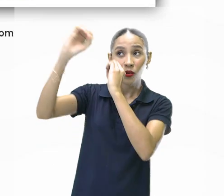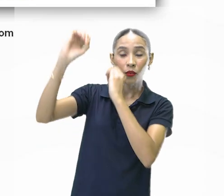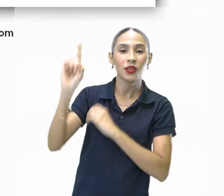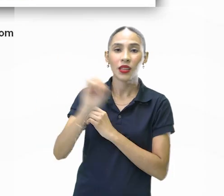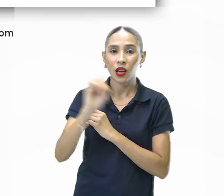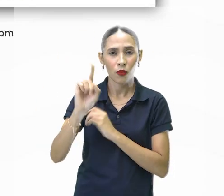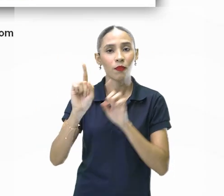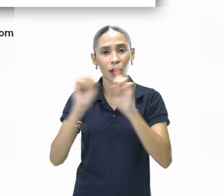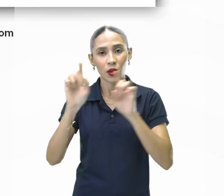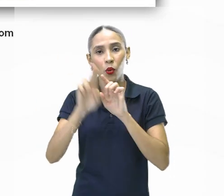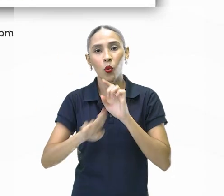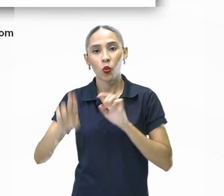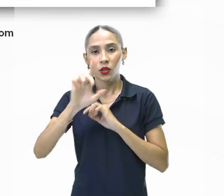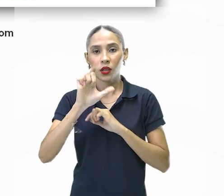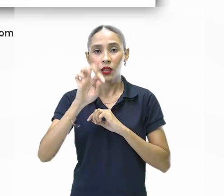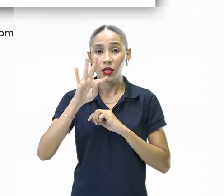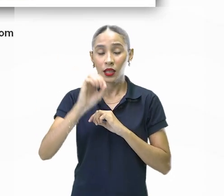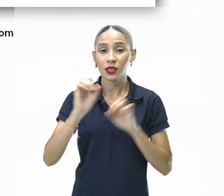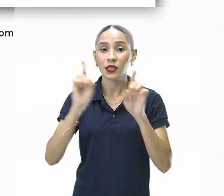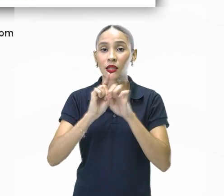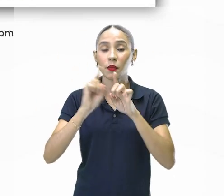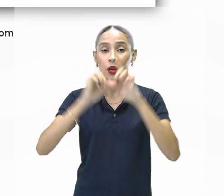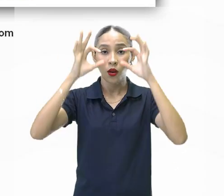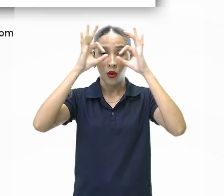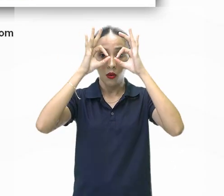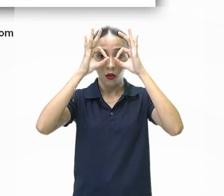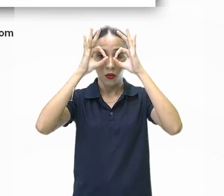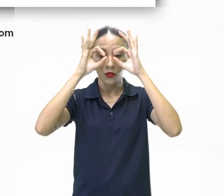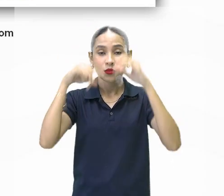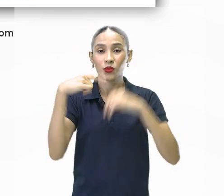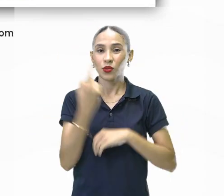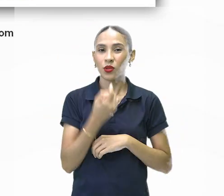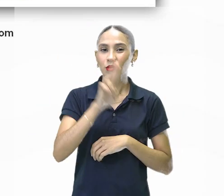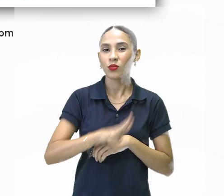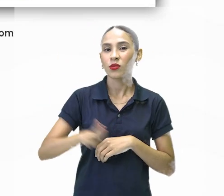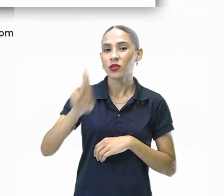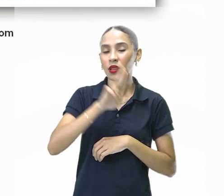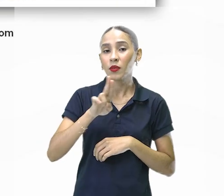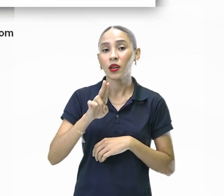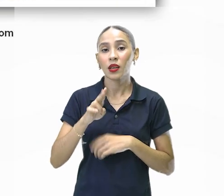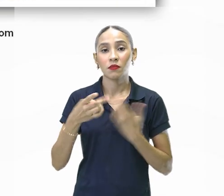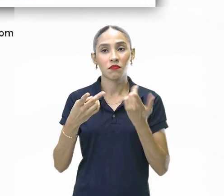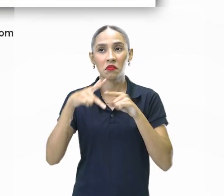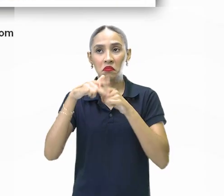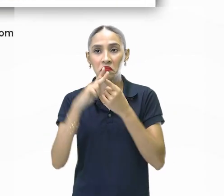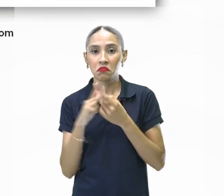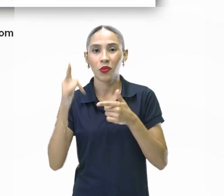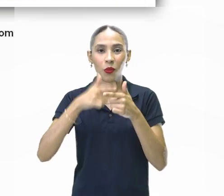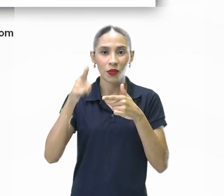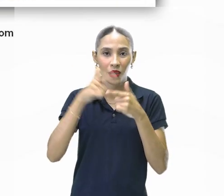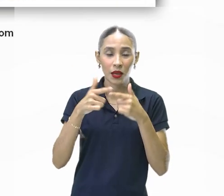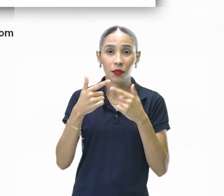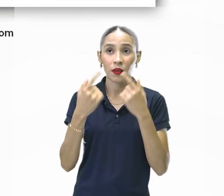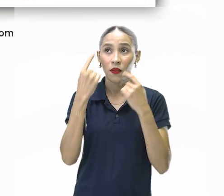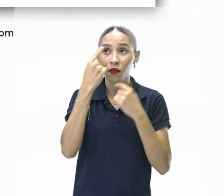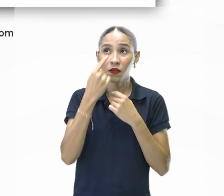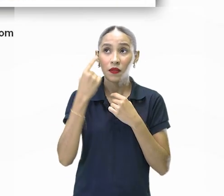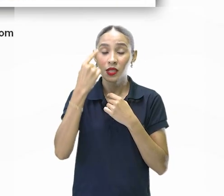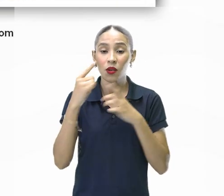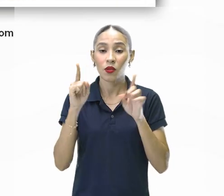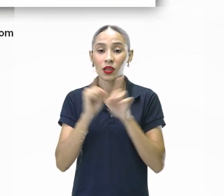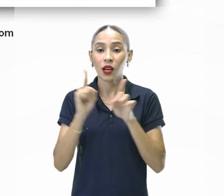usa lente, o óculos, certo, que nós utilizamos para corrigir defeitos de visão, e